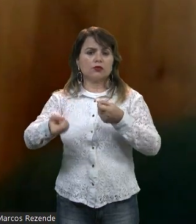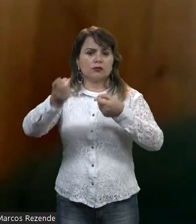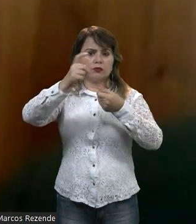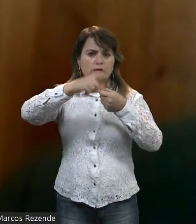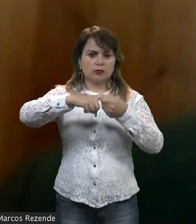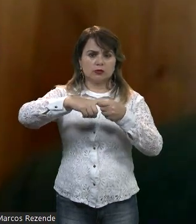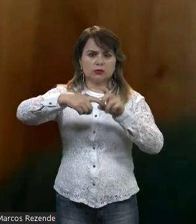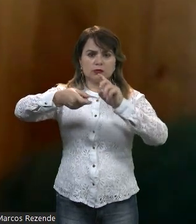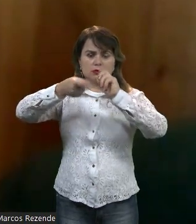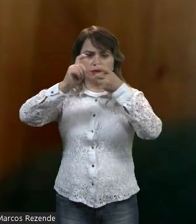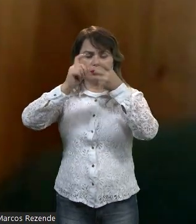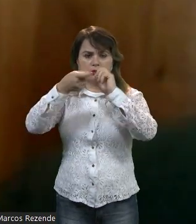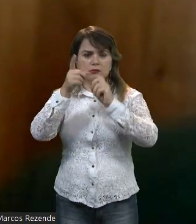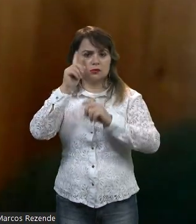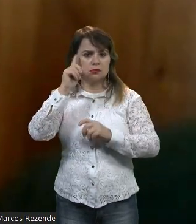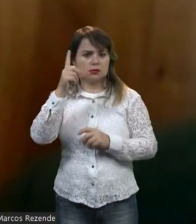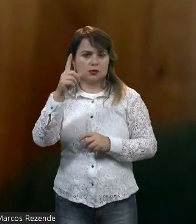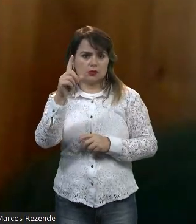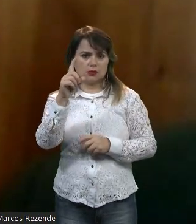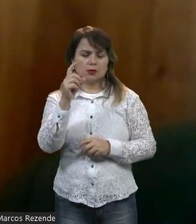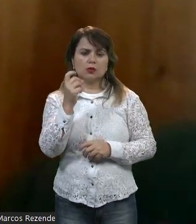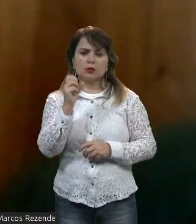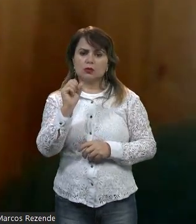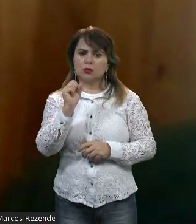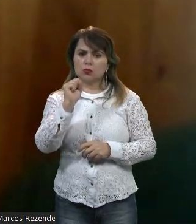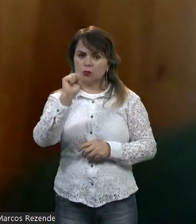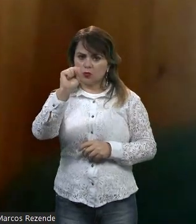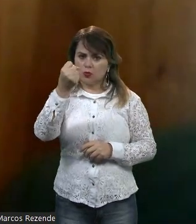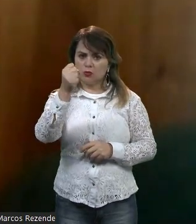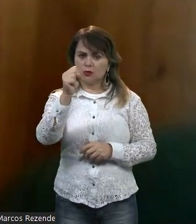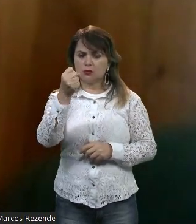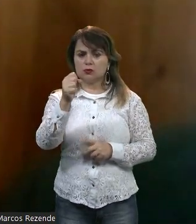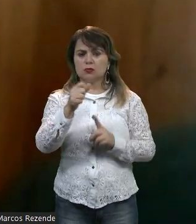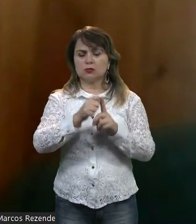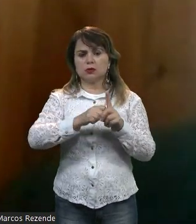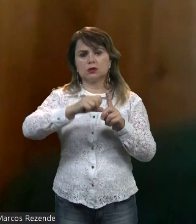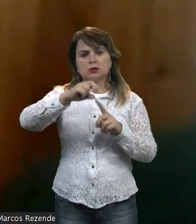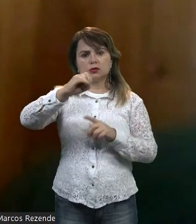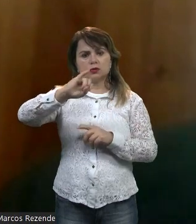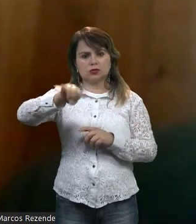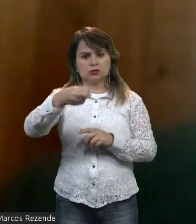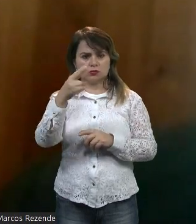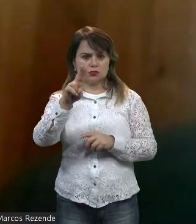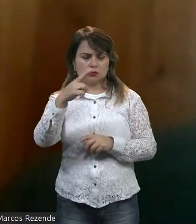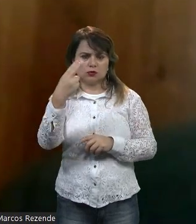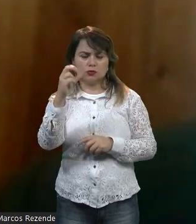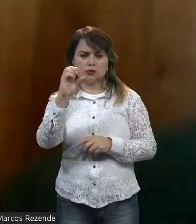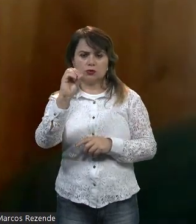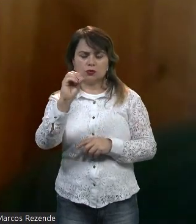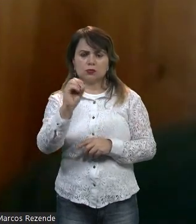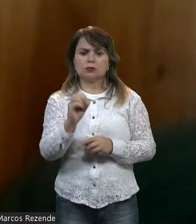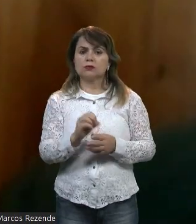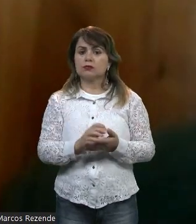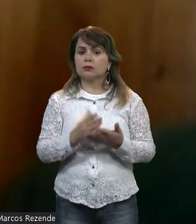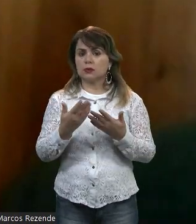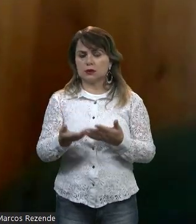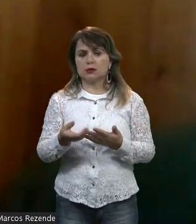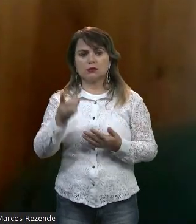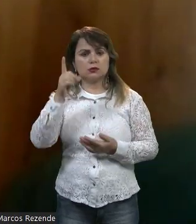de junho. Então, informando aos senhores vereadores que na pauta do dia 23 de março